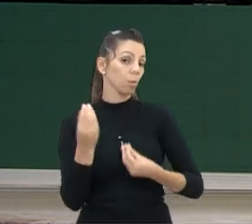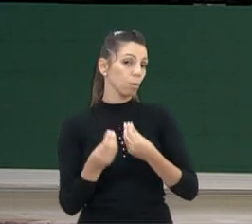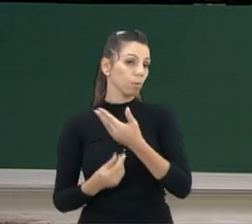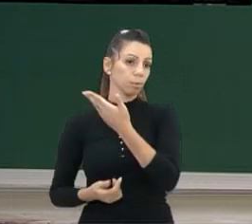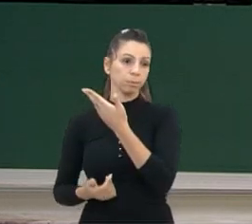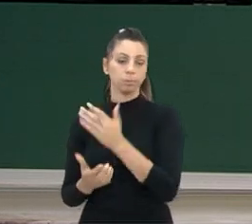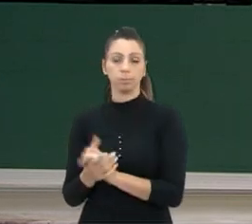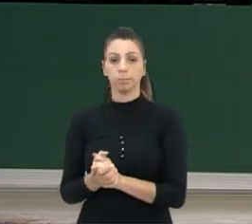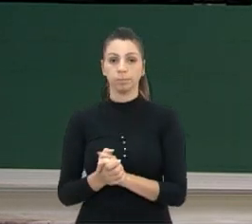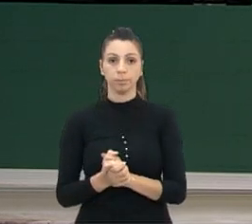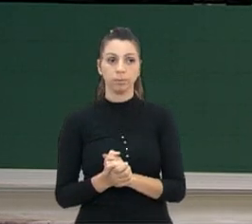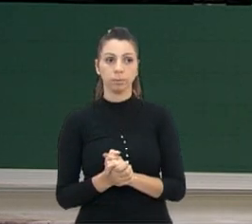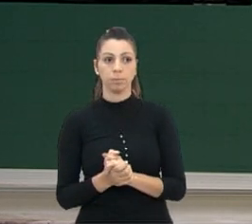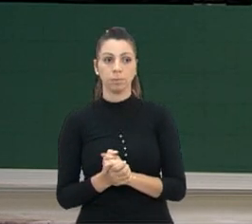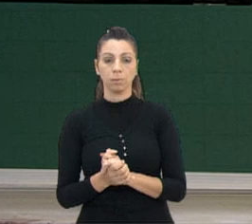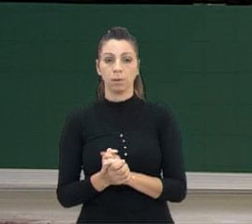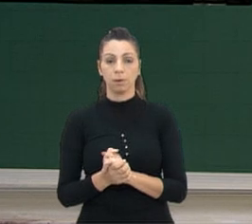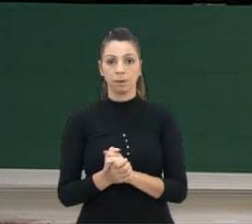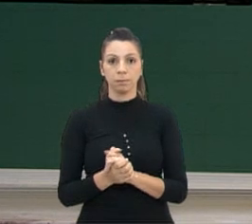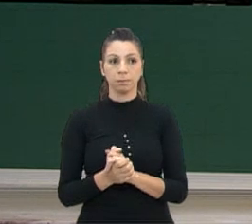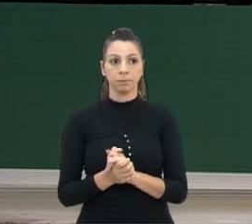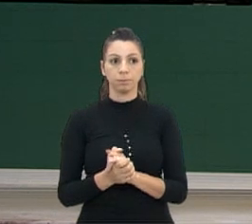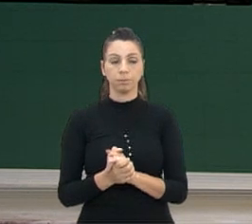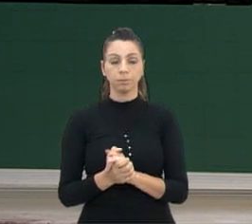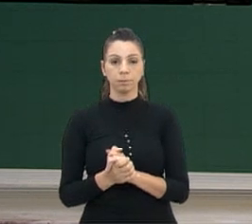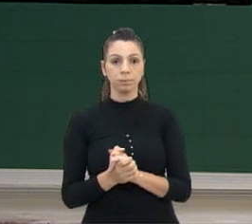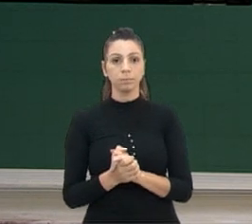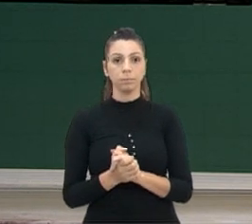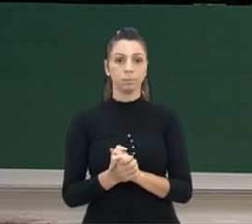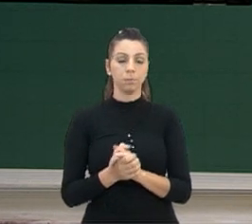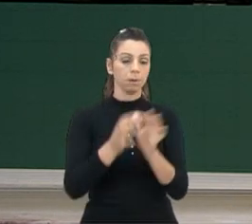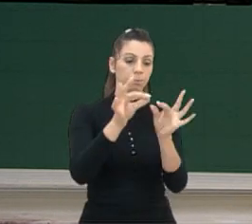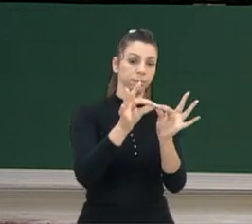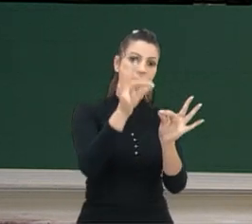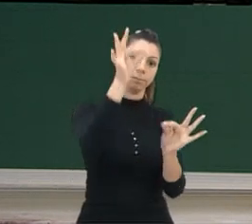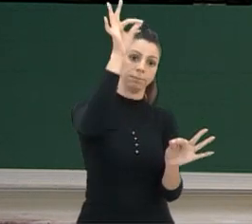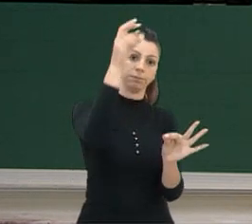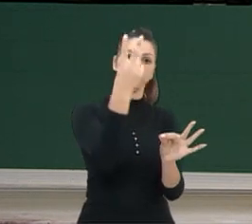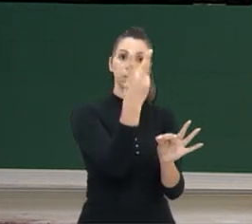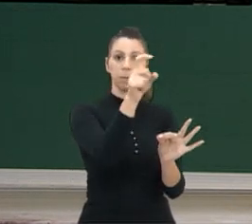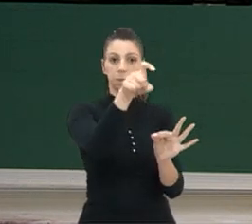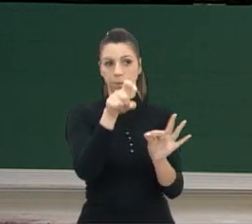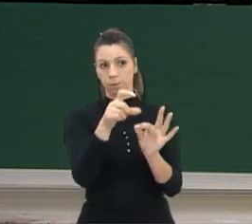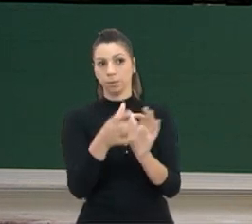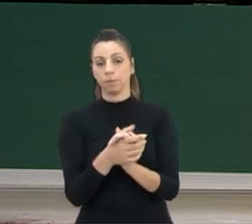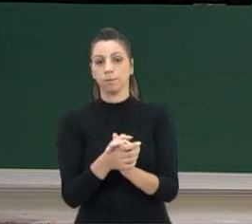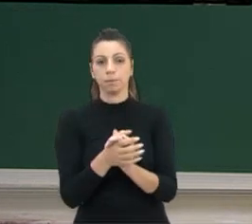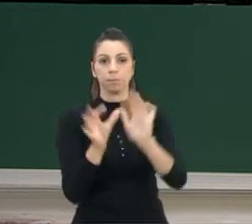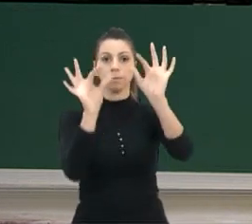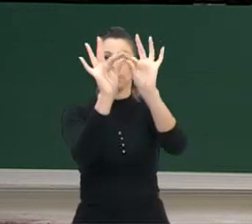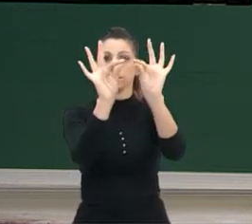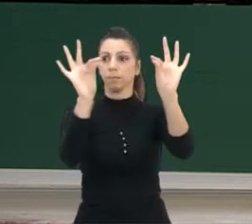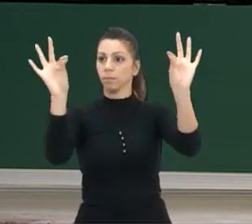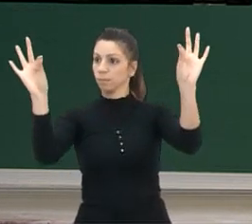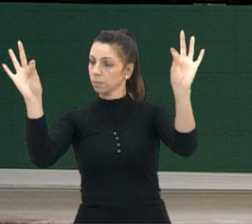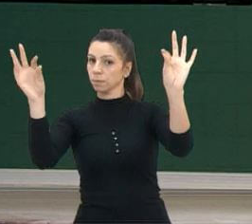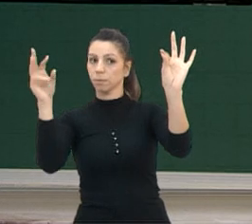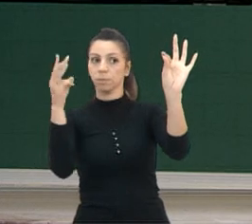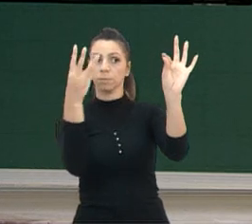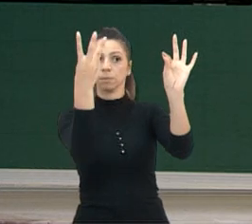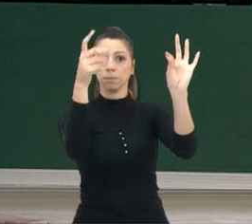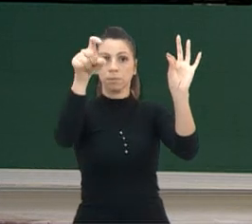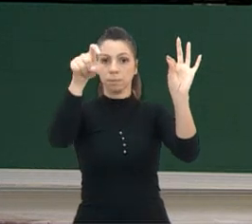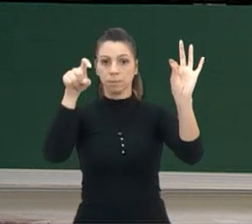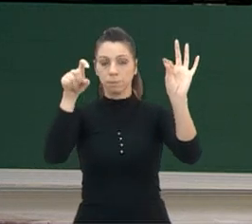aqui um segmento de reta de medida 2x e fiz um segmento de reta de medida 3x.